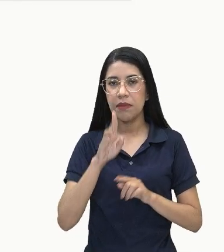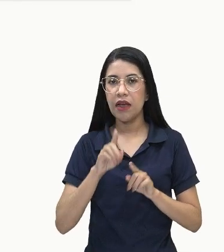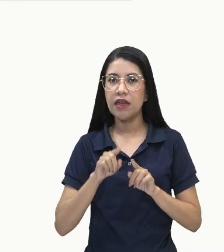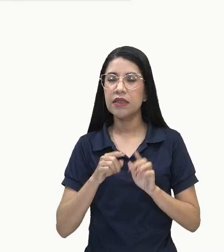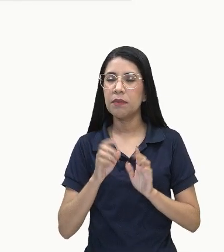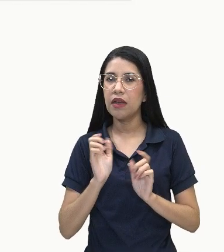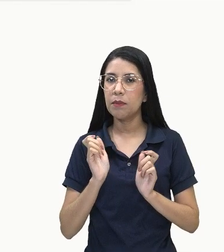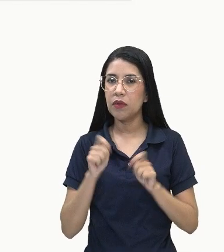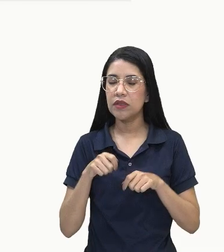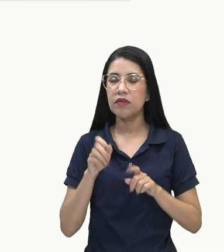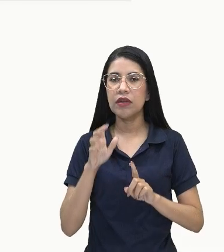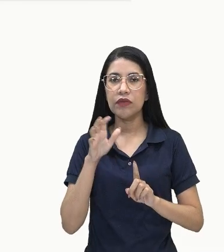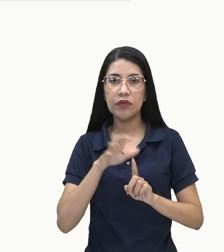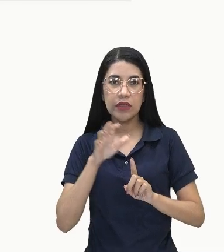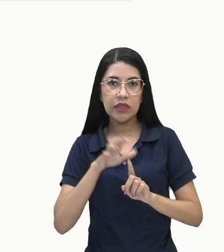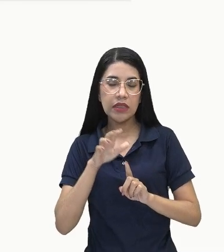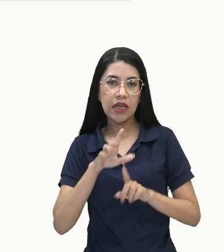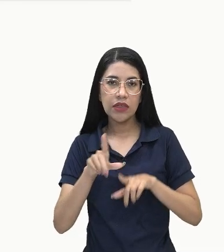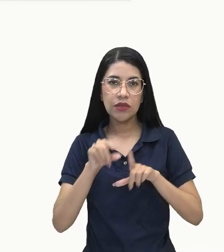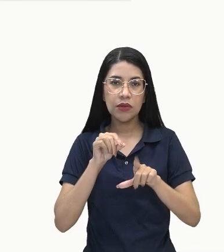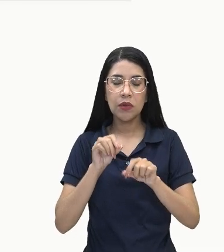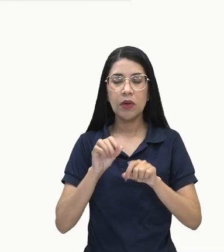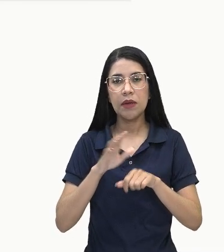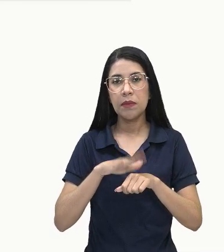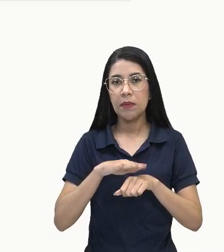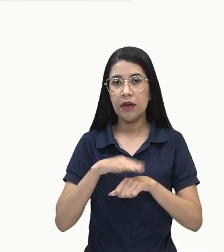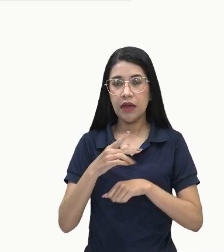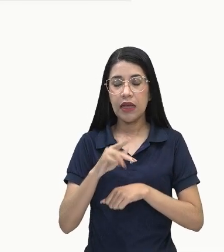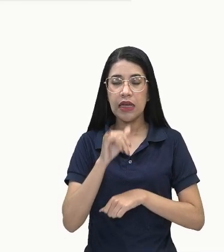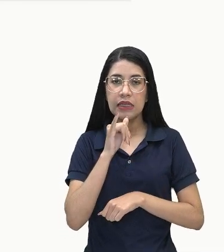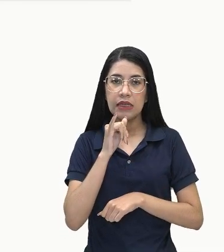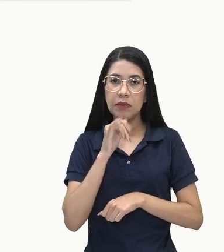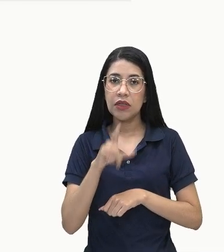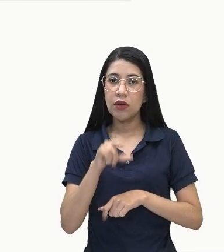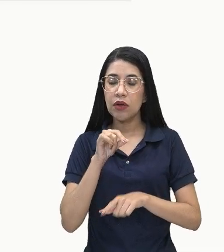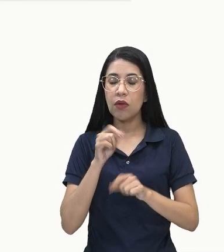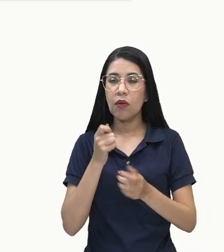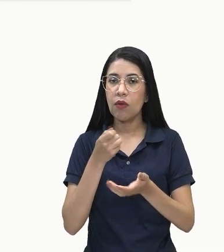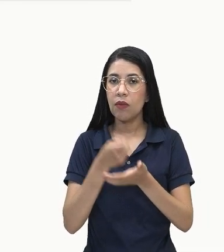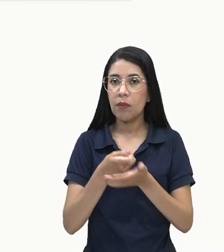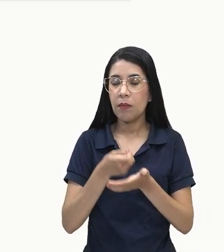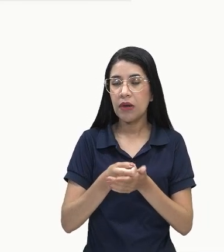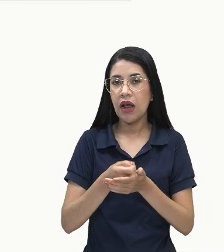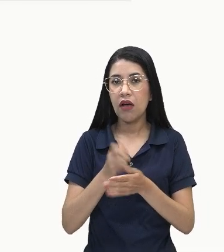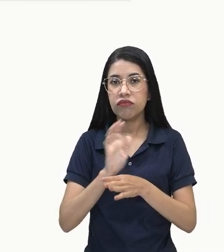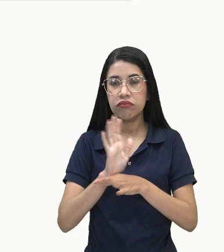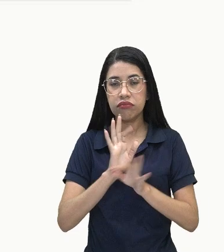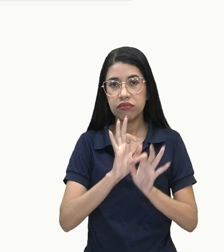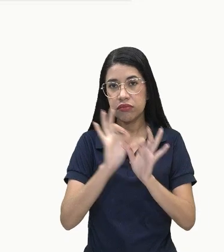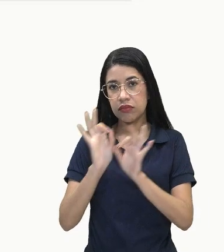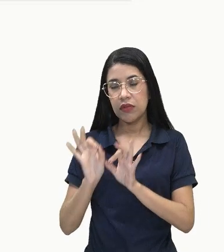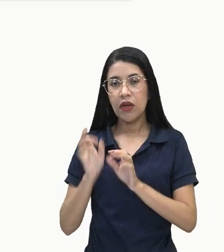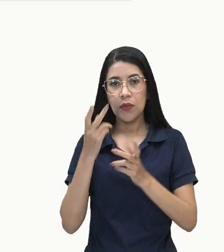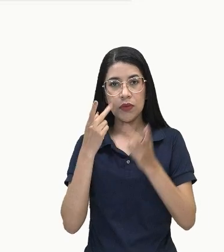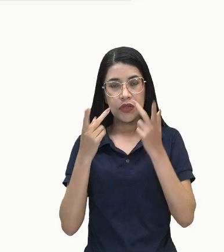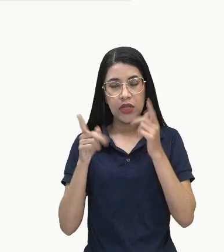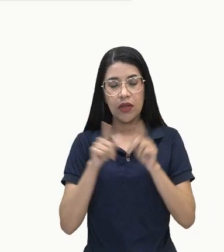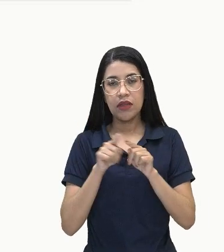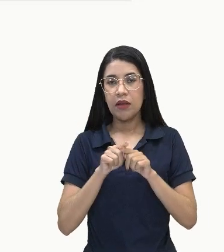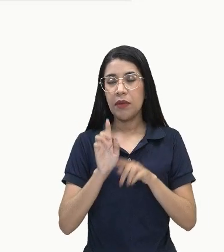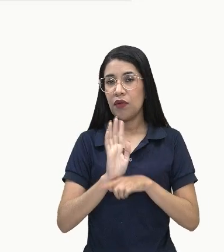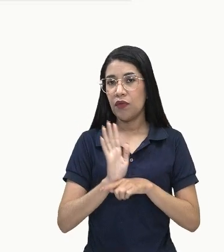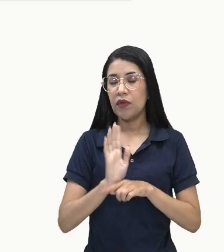sua decisão de, por exemplo, comprar aquele produto, assistir aquela peça, certo? E ele vai fazer